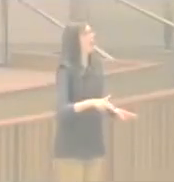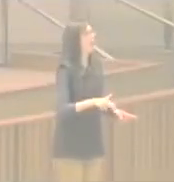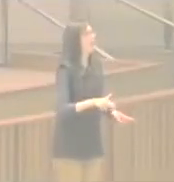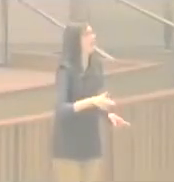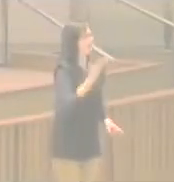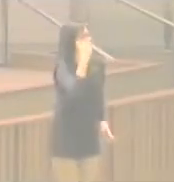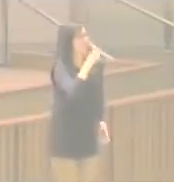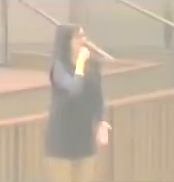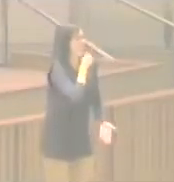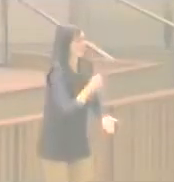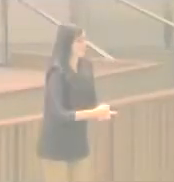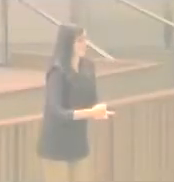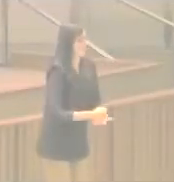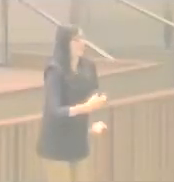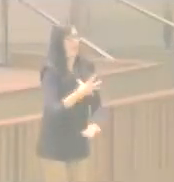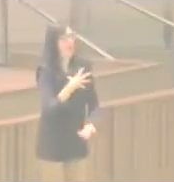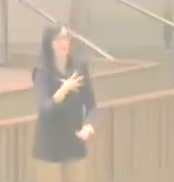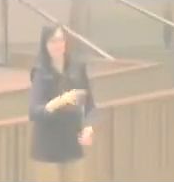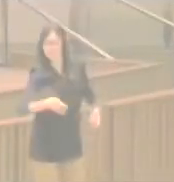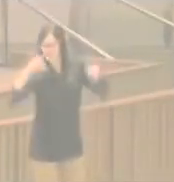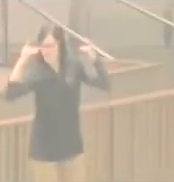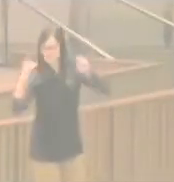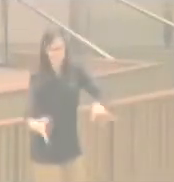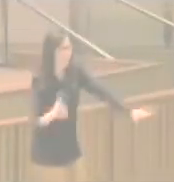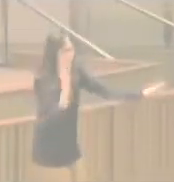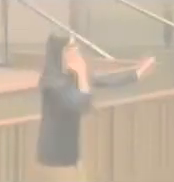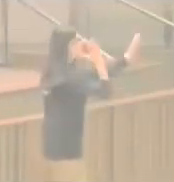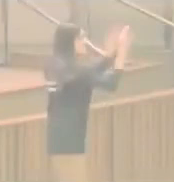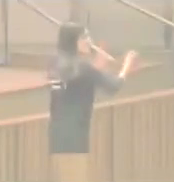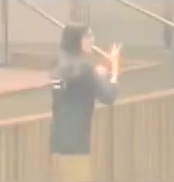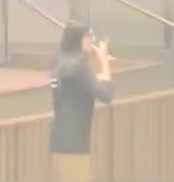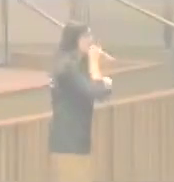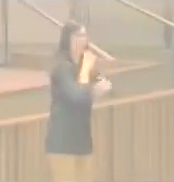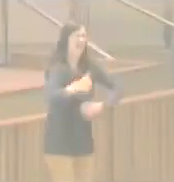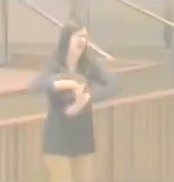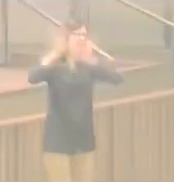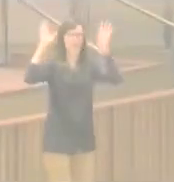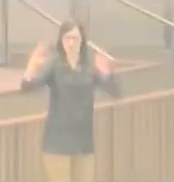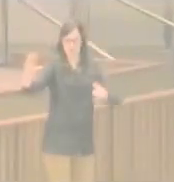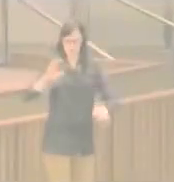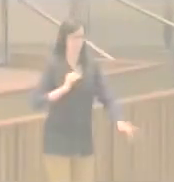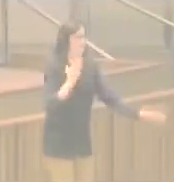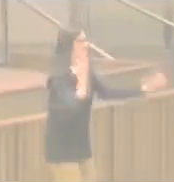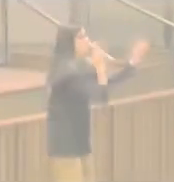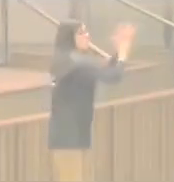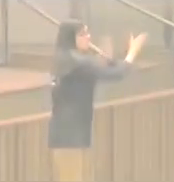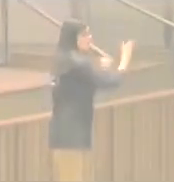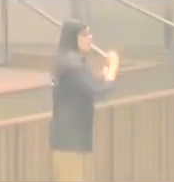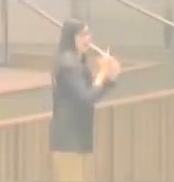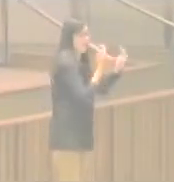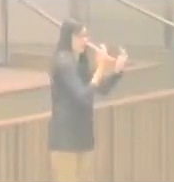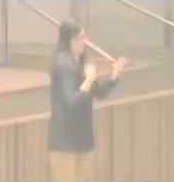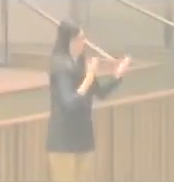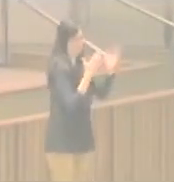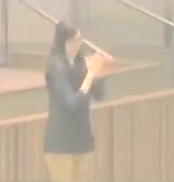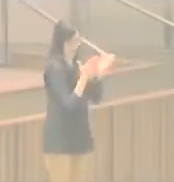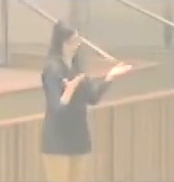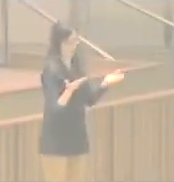Velho Testamento. É muito parecida. E eu queria orar com você nessa